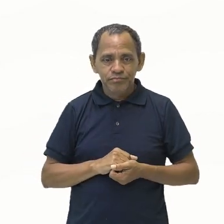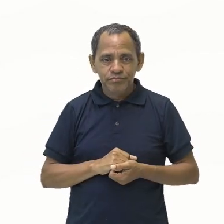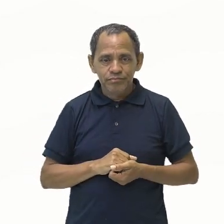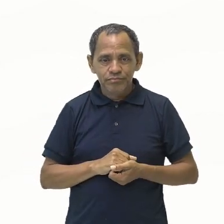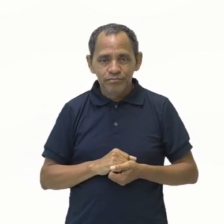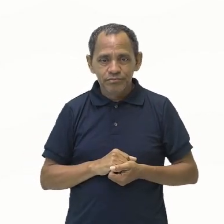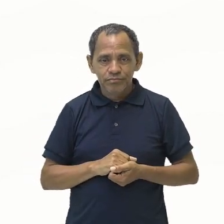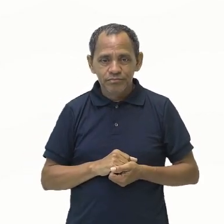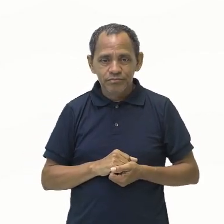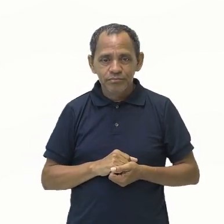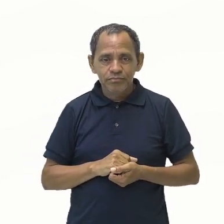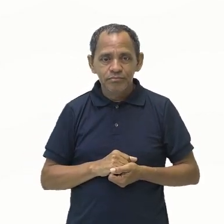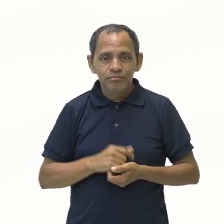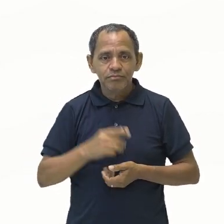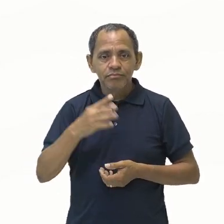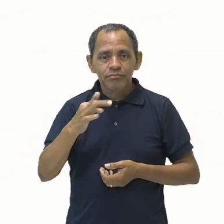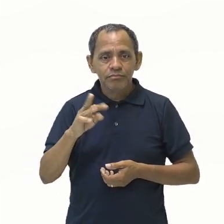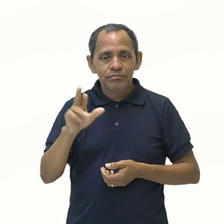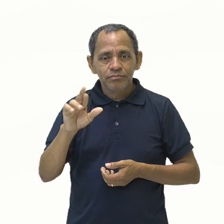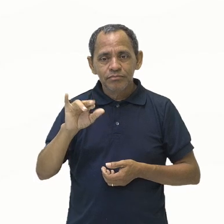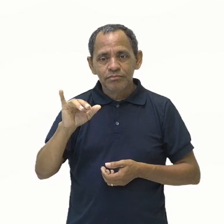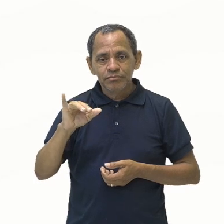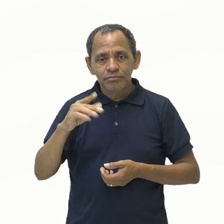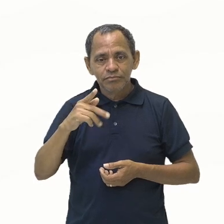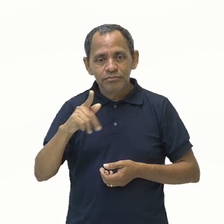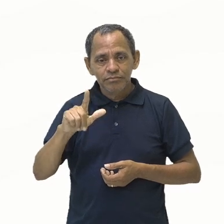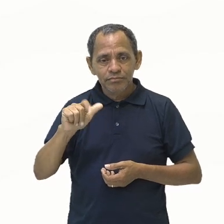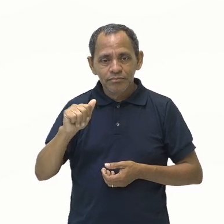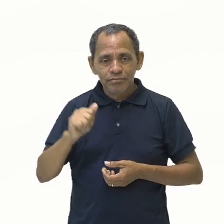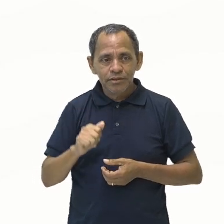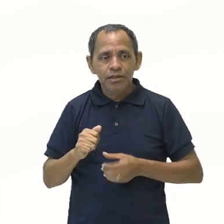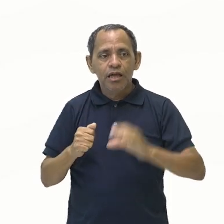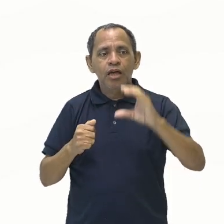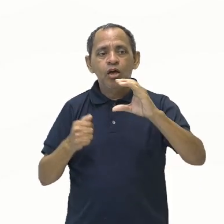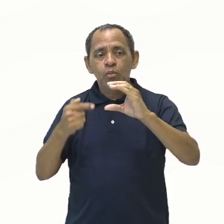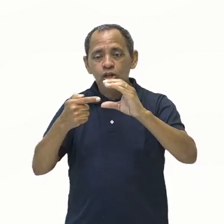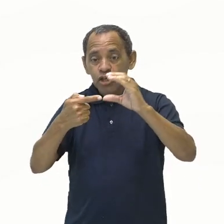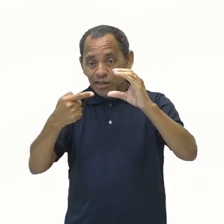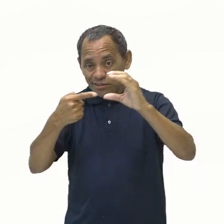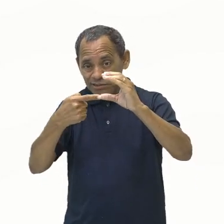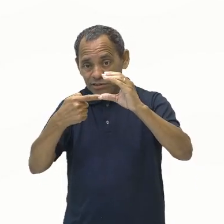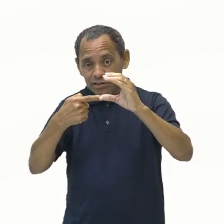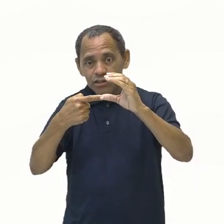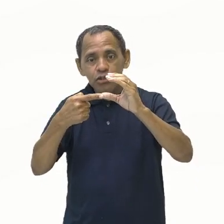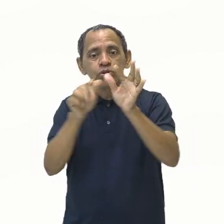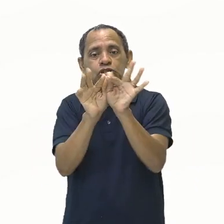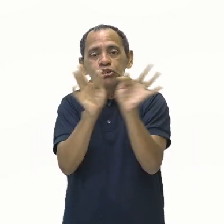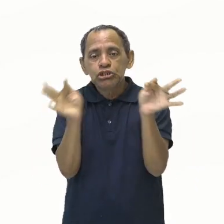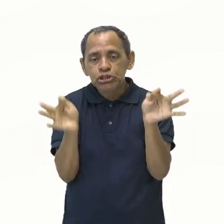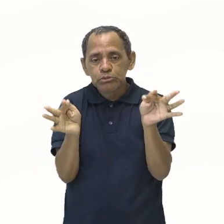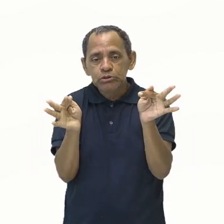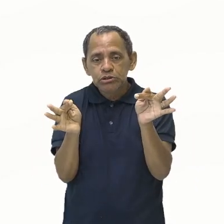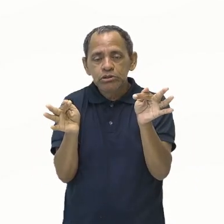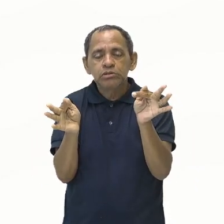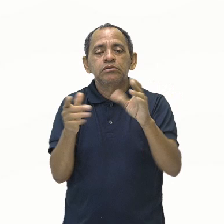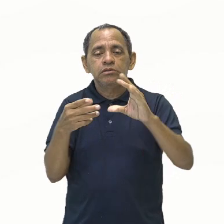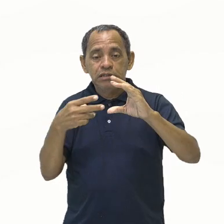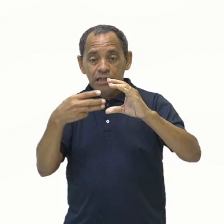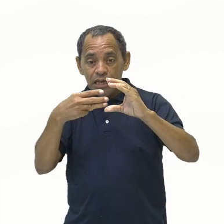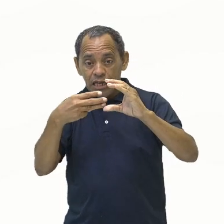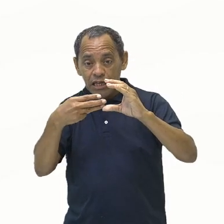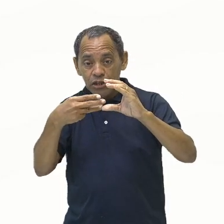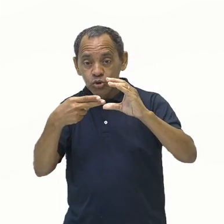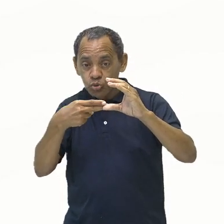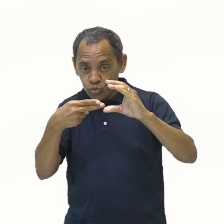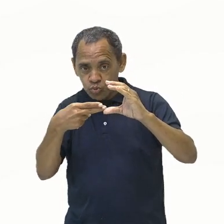tripla. E aqui uma ligação simples. Então aqui ele vai ter 2 ligações, tá?